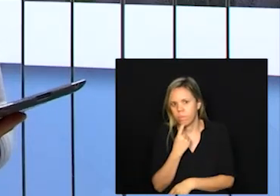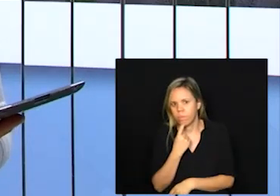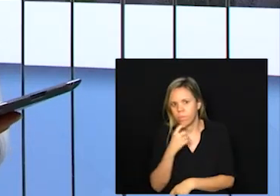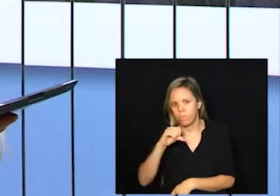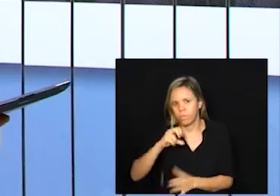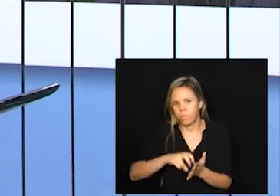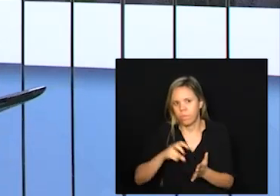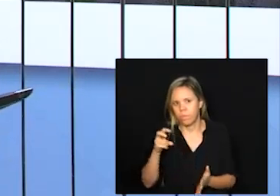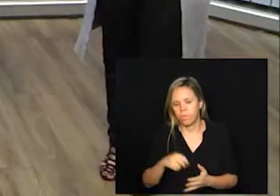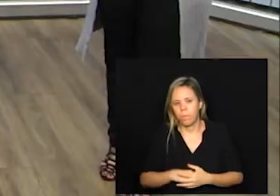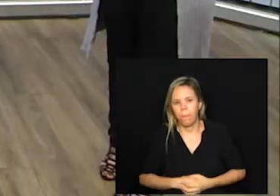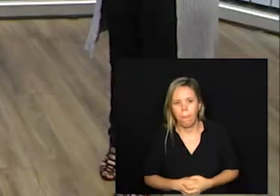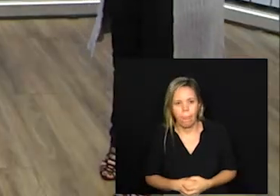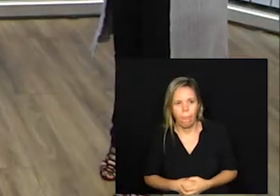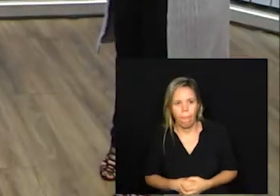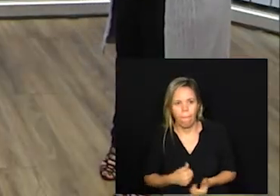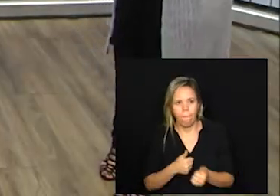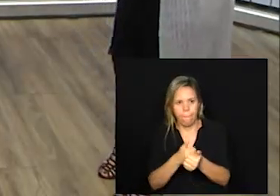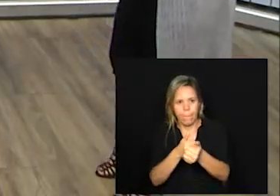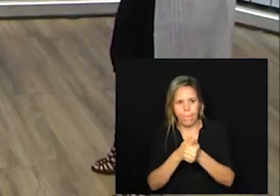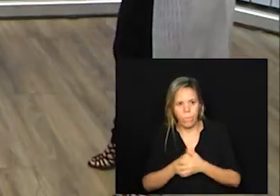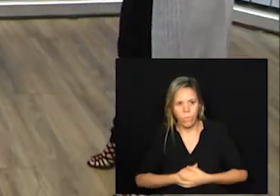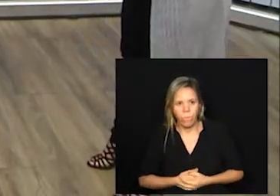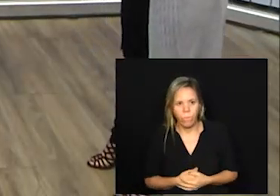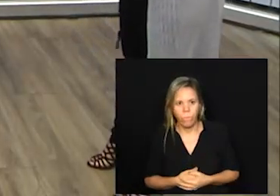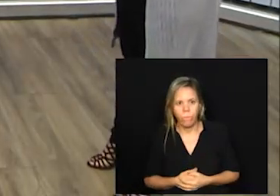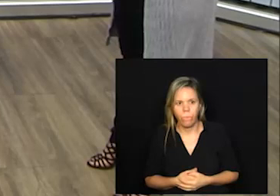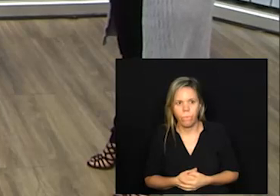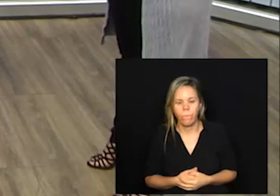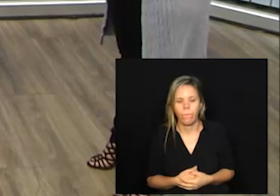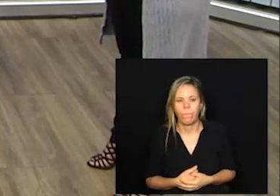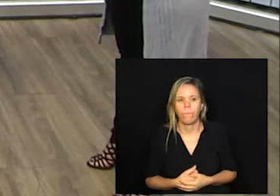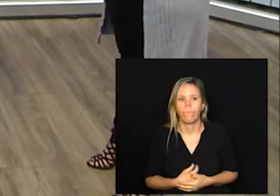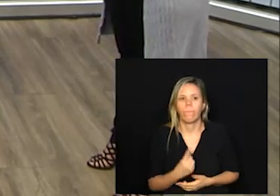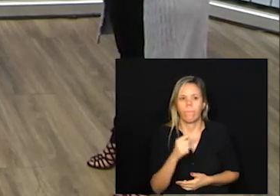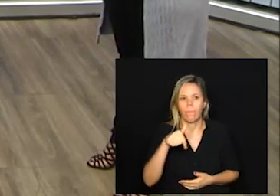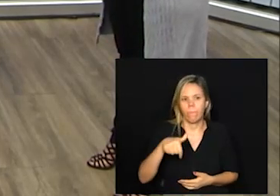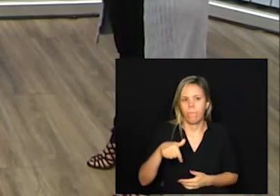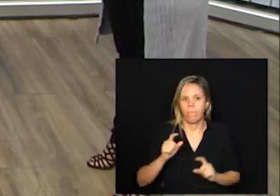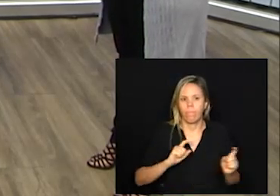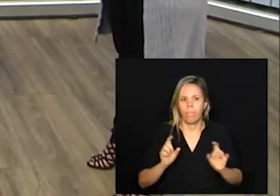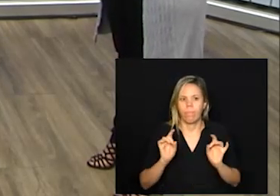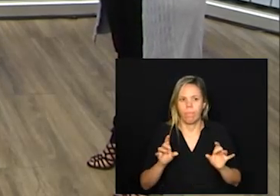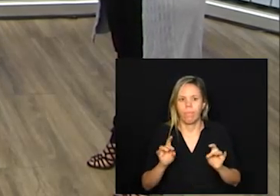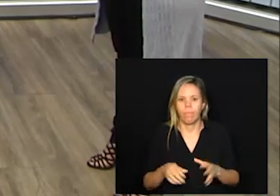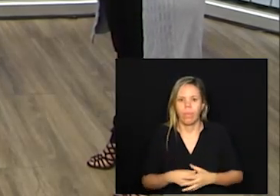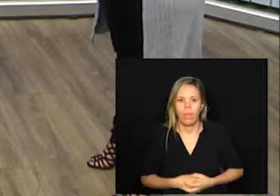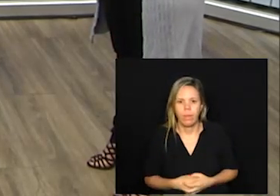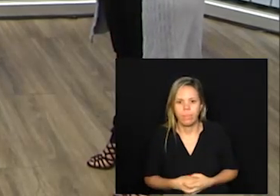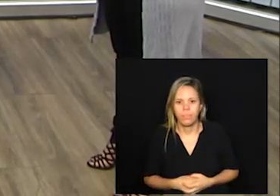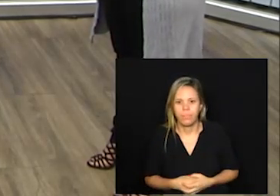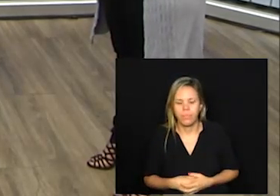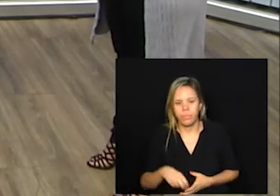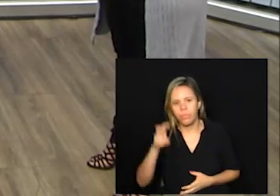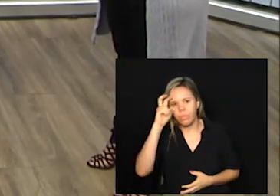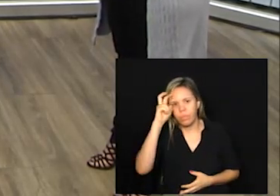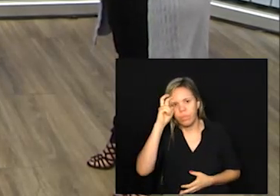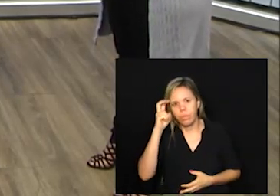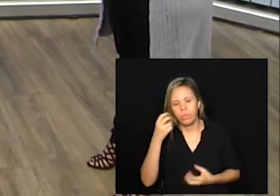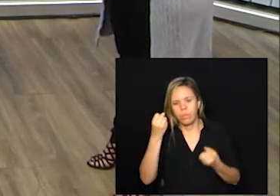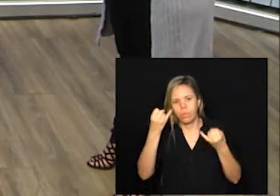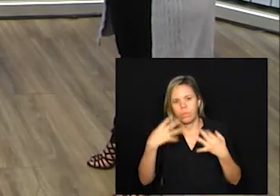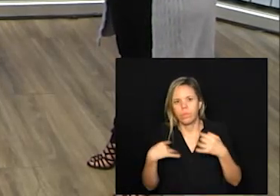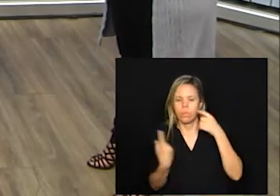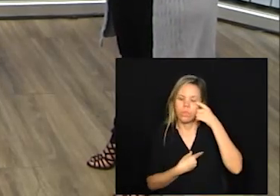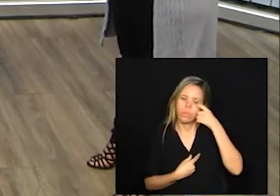das 9 horas. Acompanharemos, então, a 17ª reunião extraordinária, e na quinta-feira você conta tudo